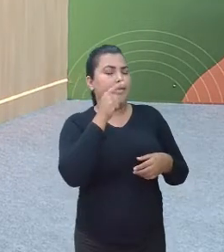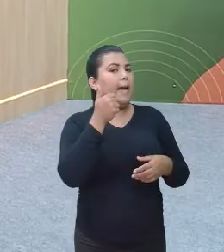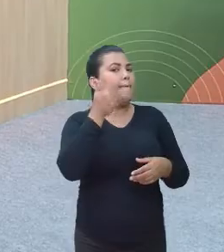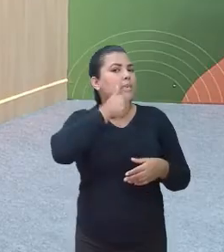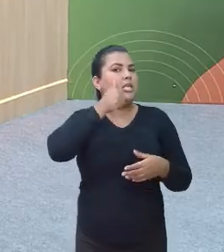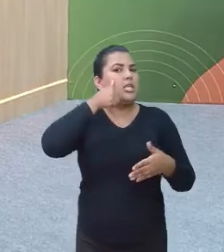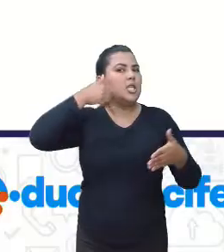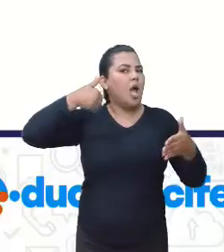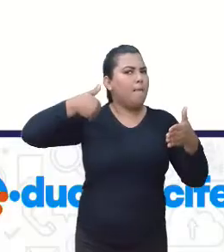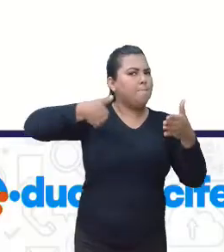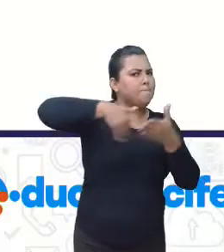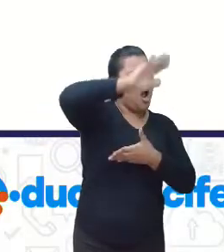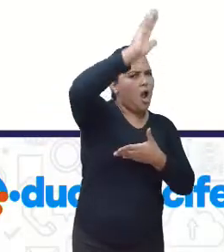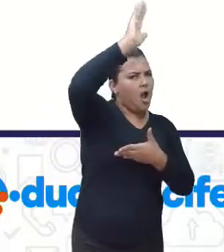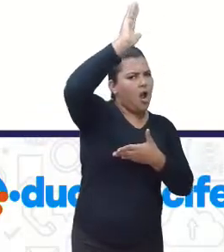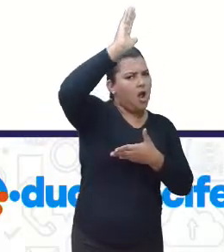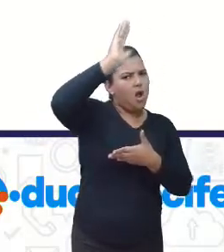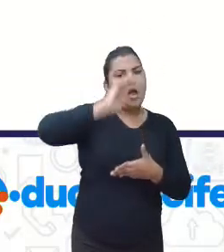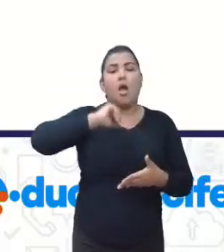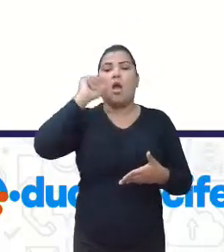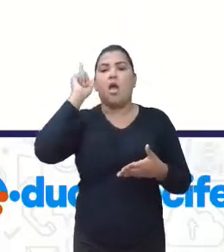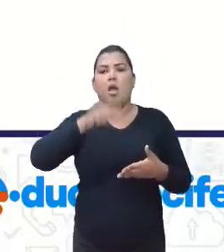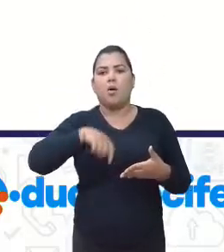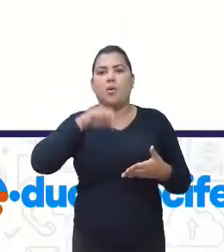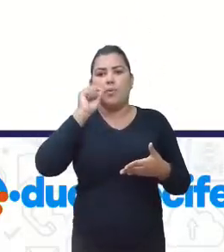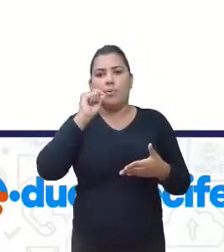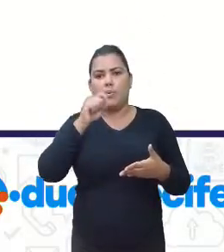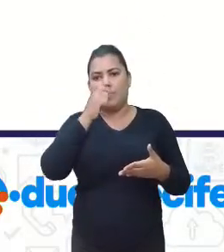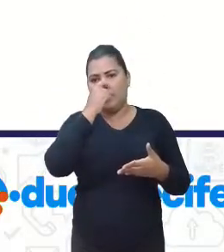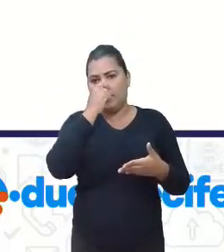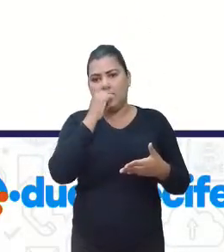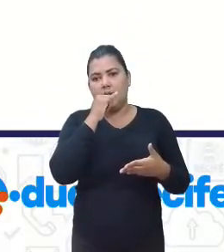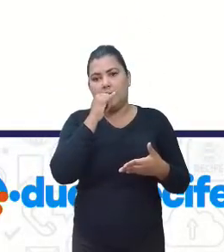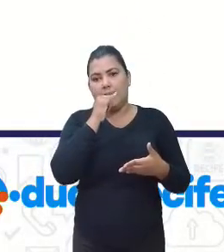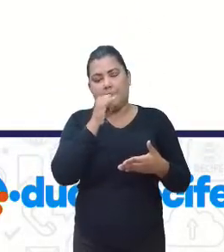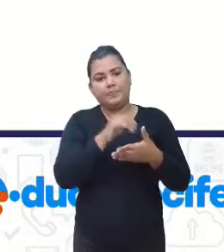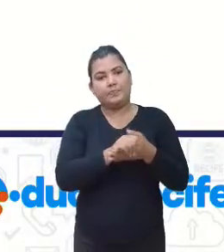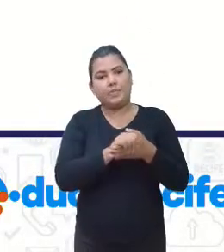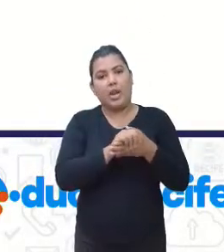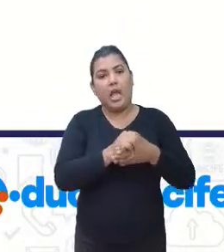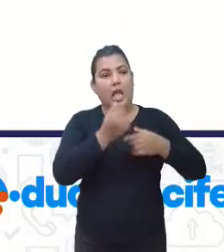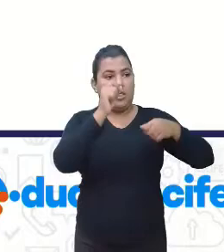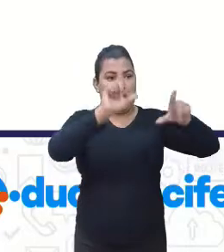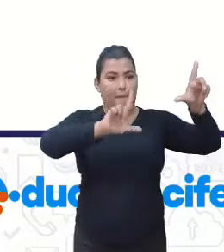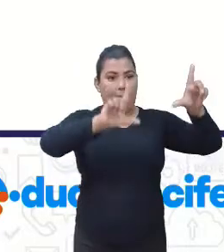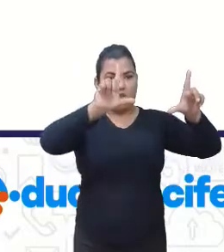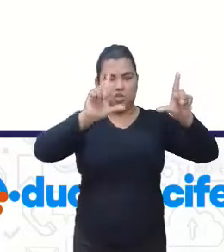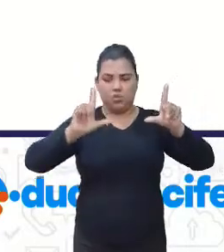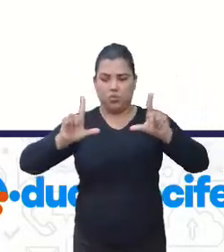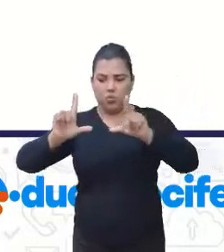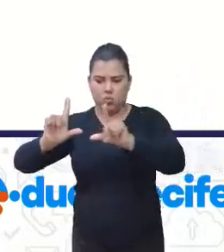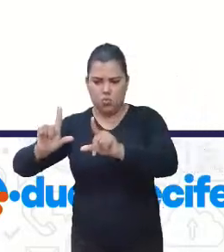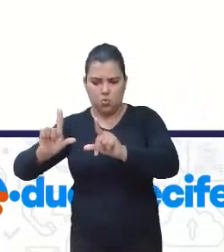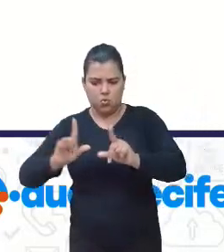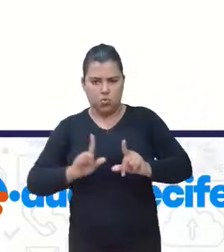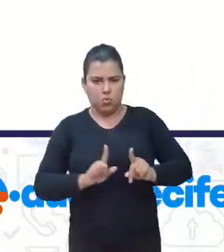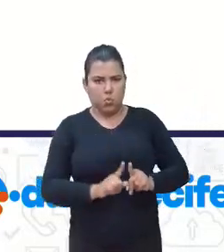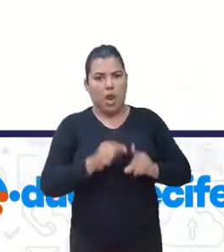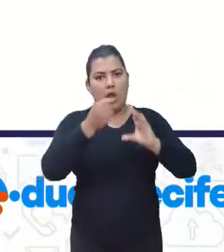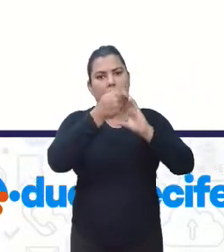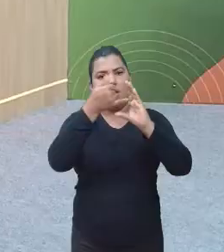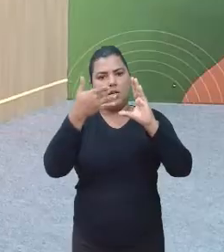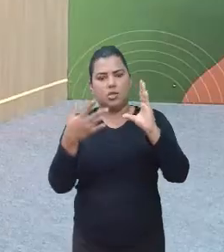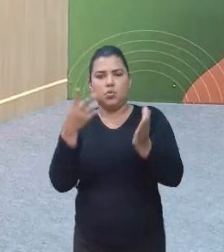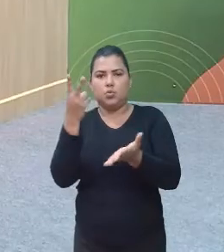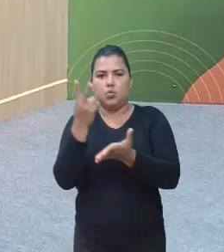está chutando a bola agora, seja na imagem real, seja na imagem da TV ou do celular, algumas características foram